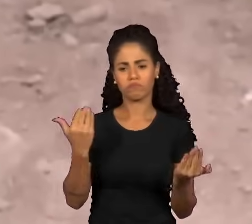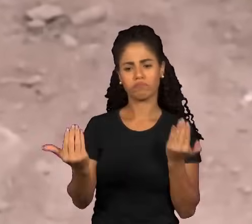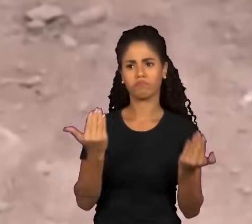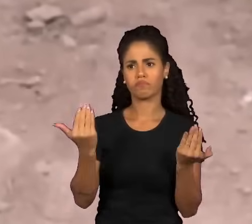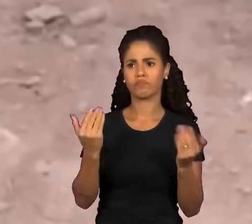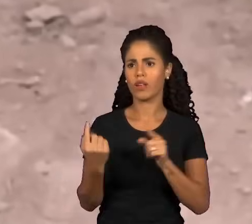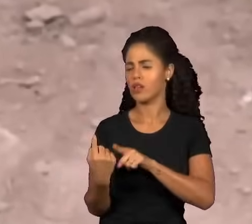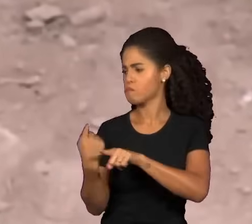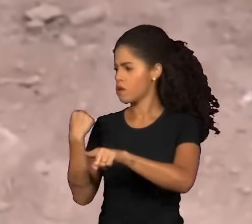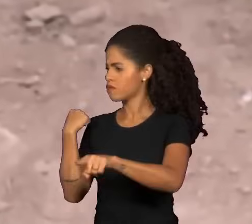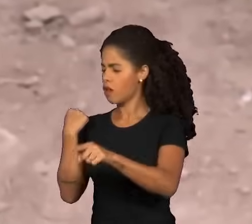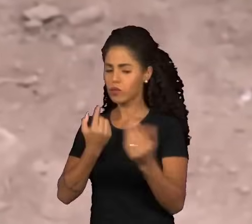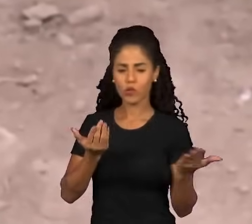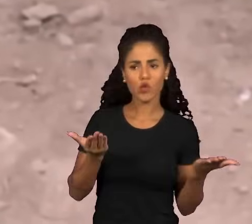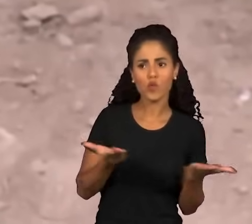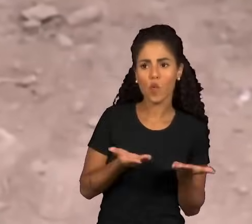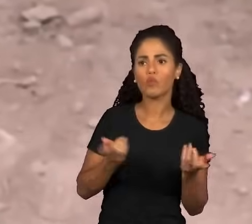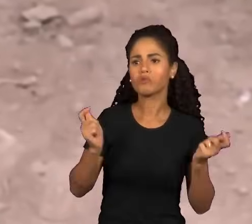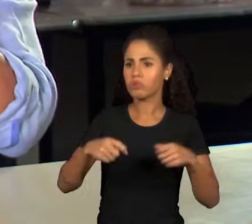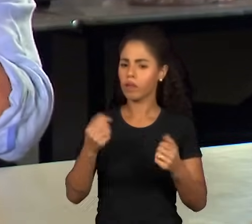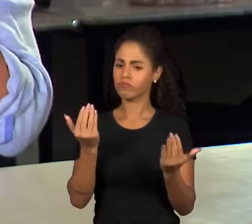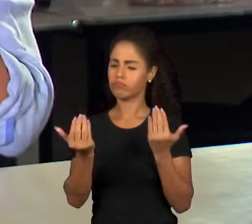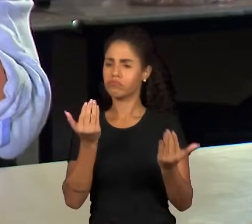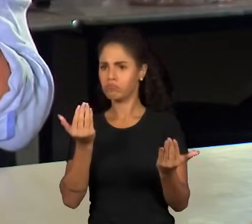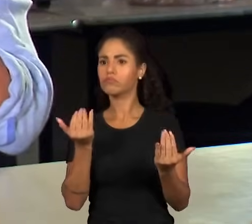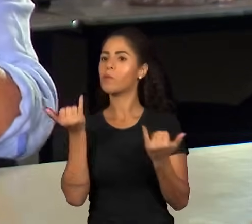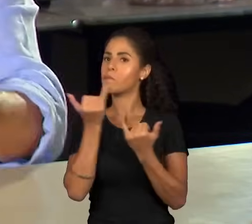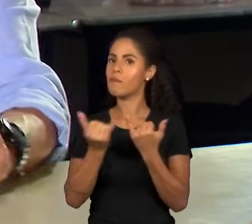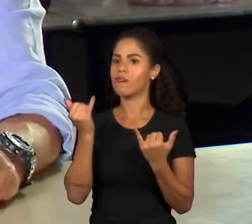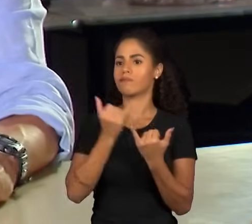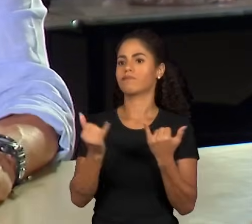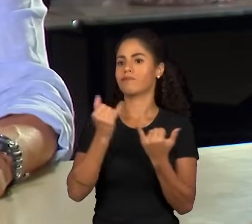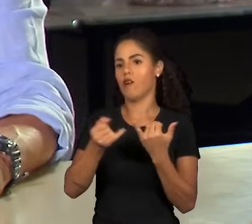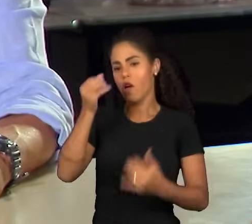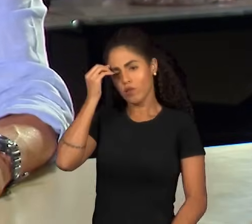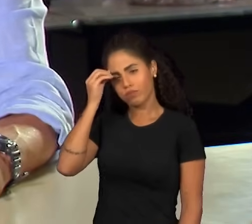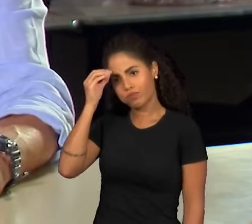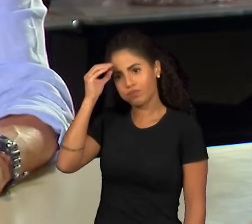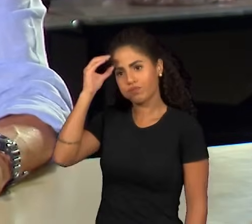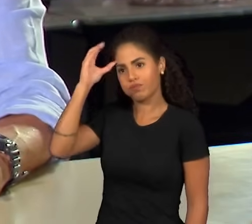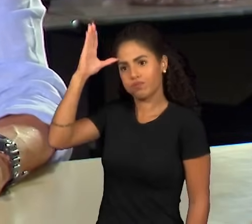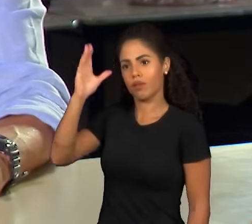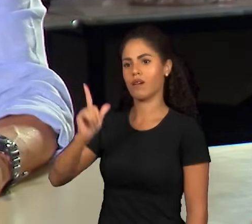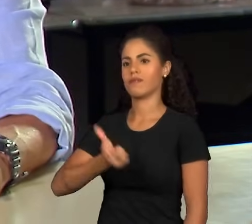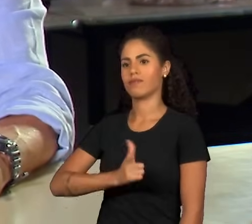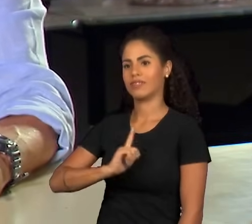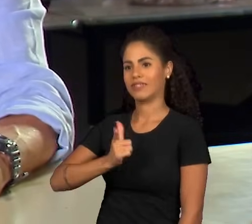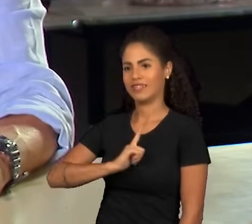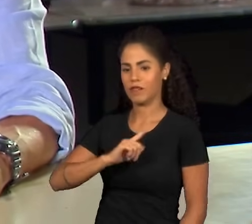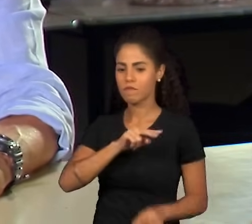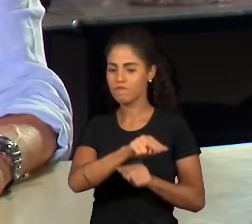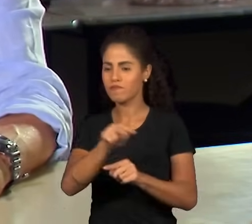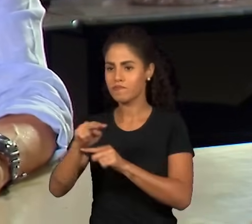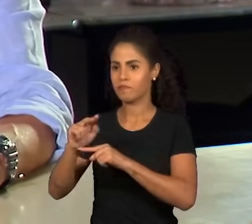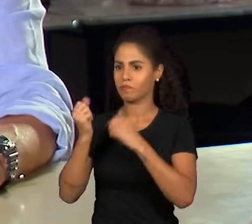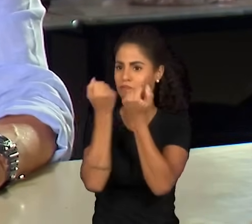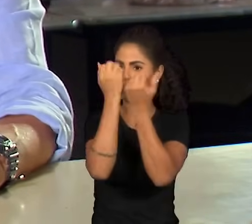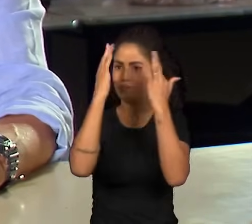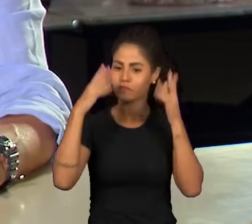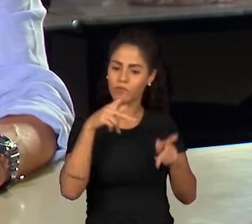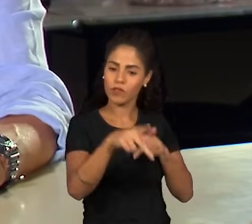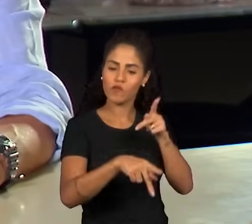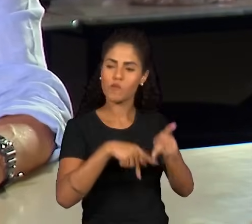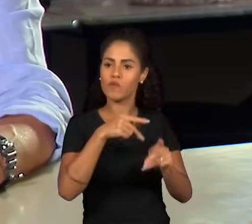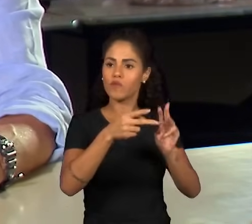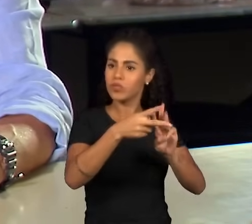do presente e os modos de vida do passado. Mostra que existe um conhecimento sofisticado do manejo da natureza que as populações tradicionais têm, os